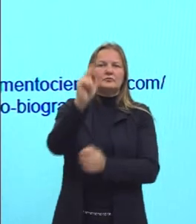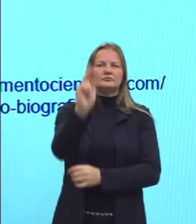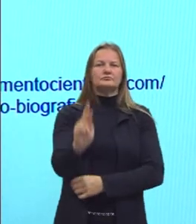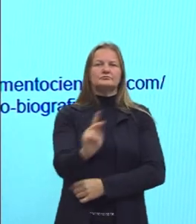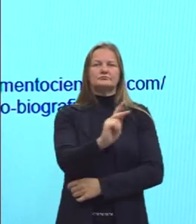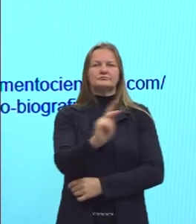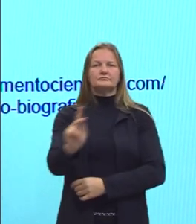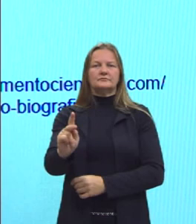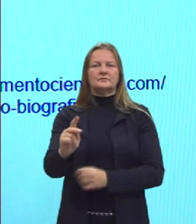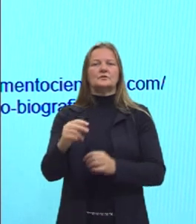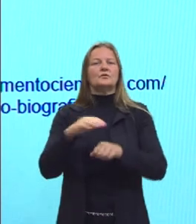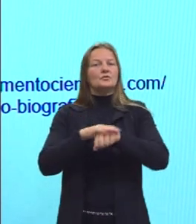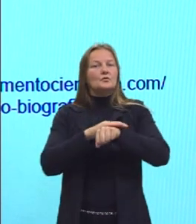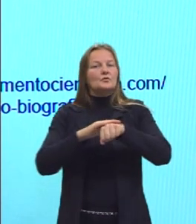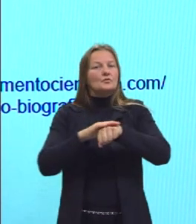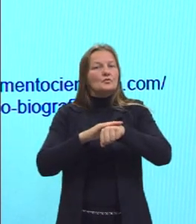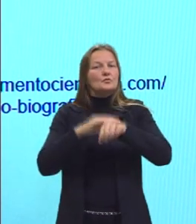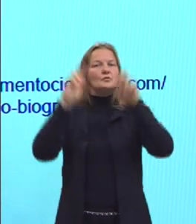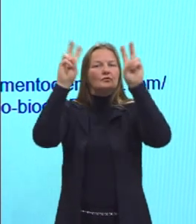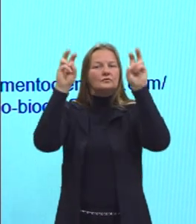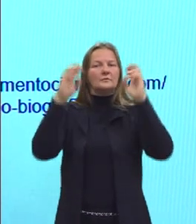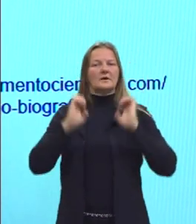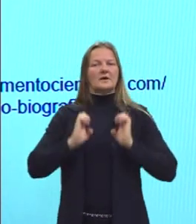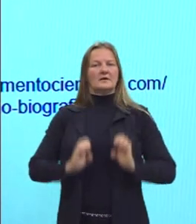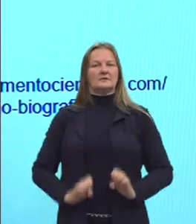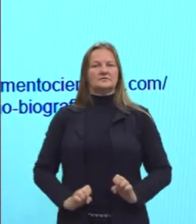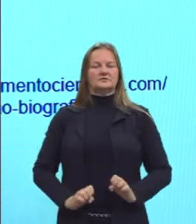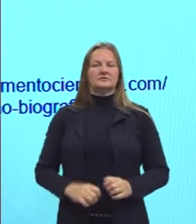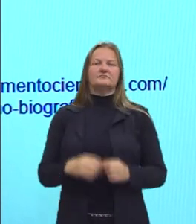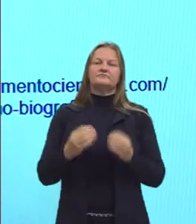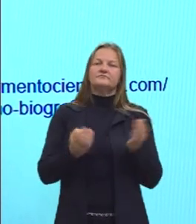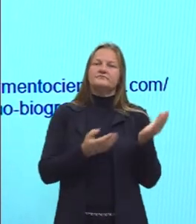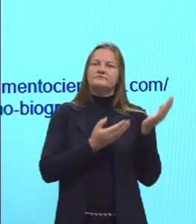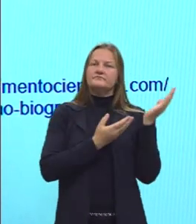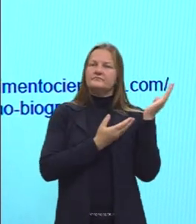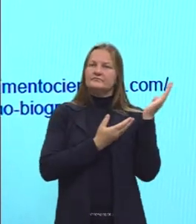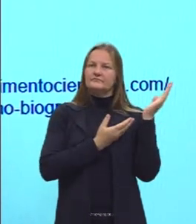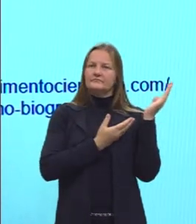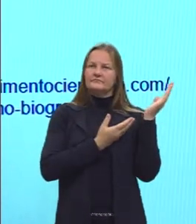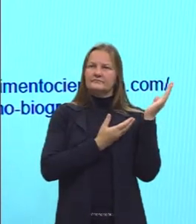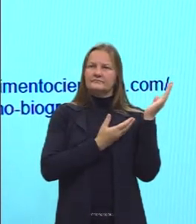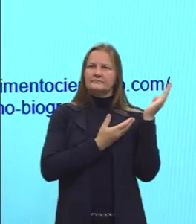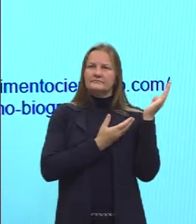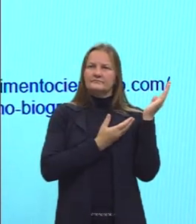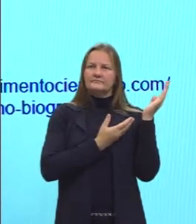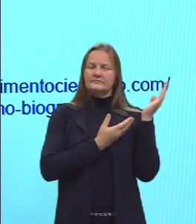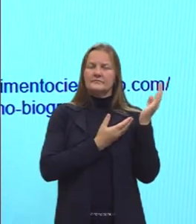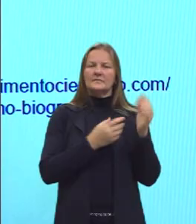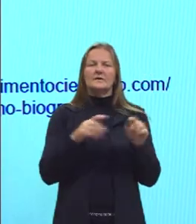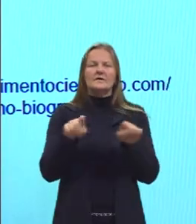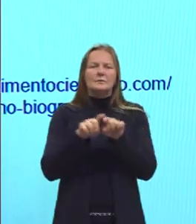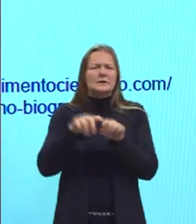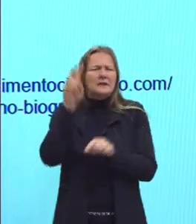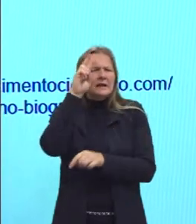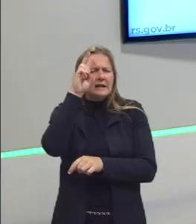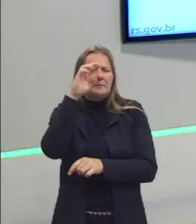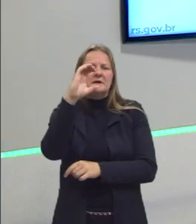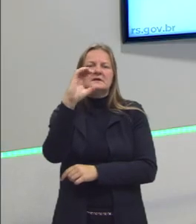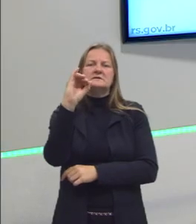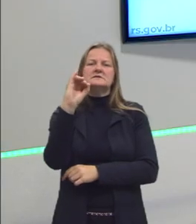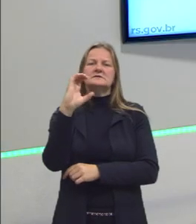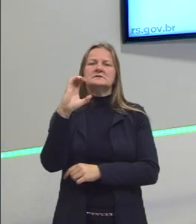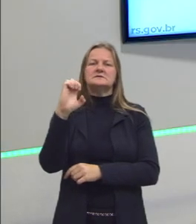versará sobre a ética o Santo Agostinho ele ele lembra o Cícero ele